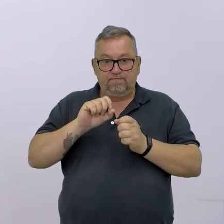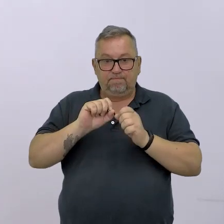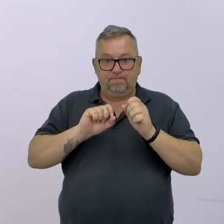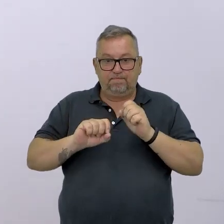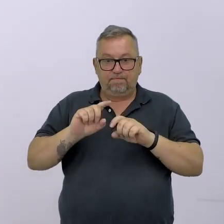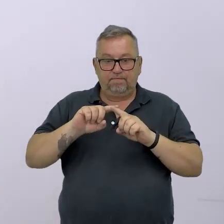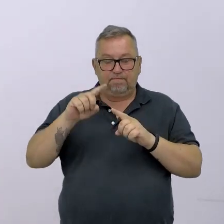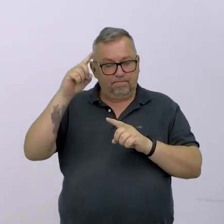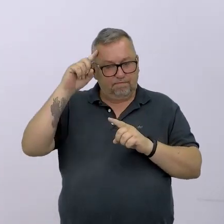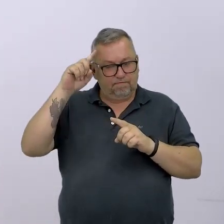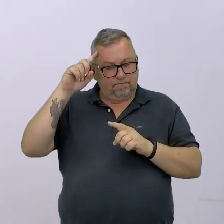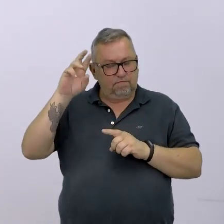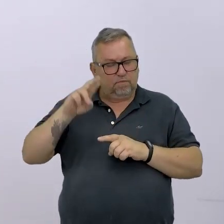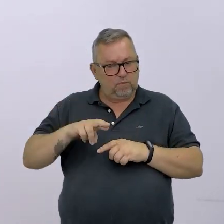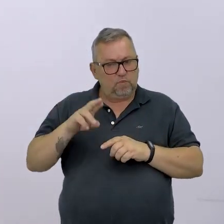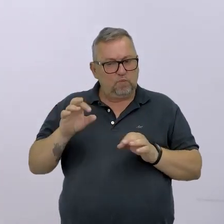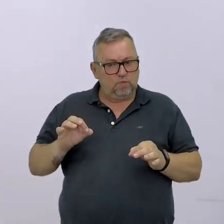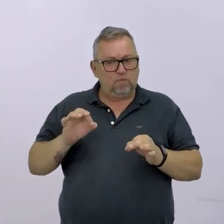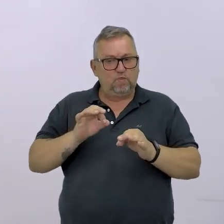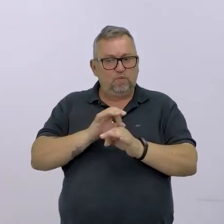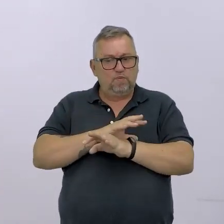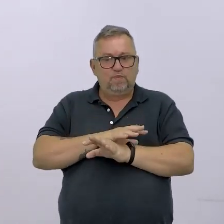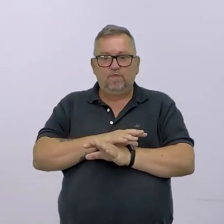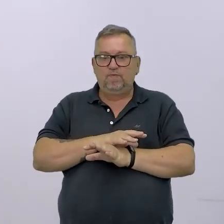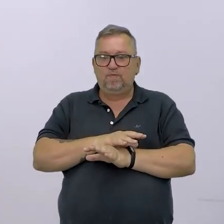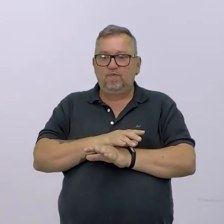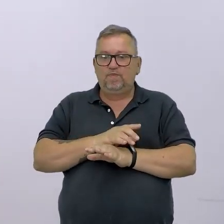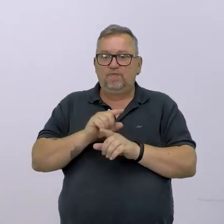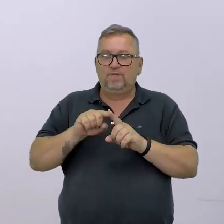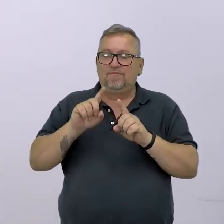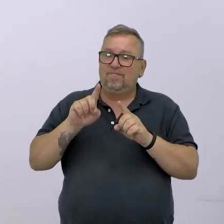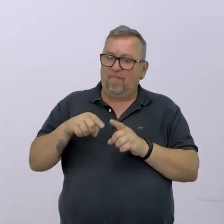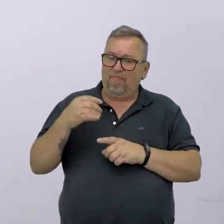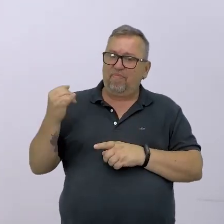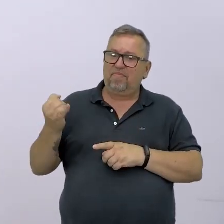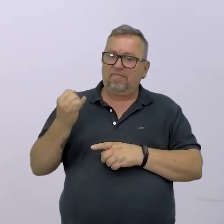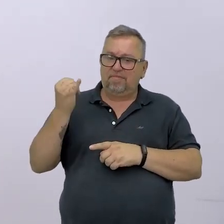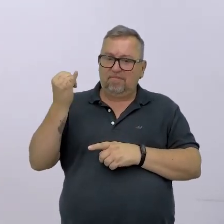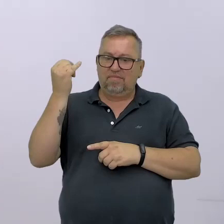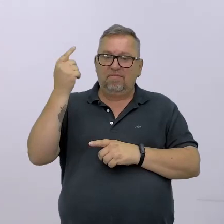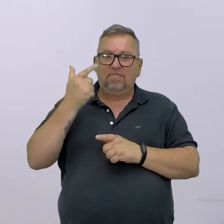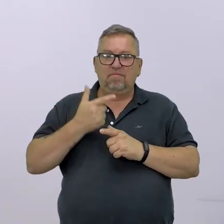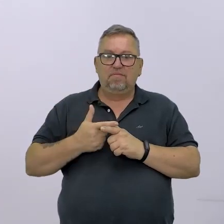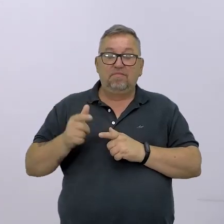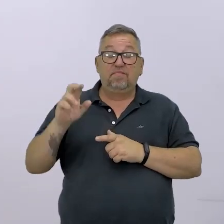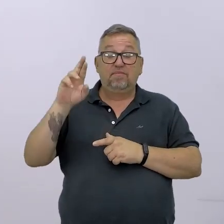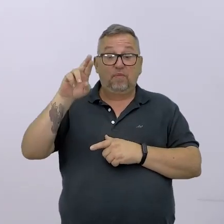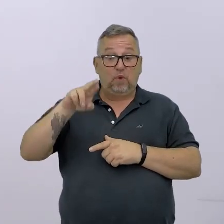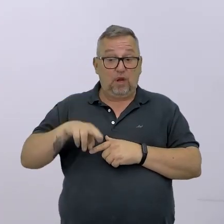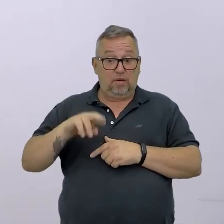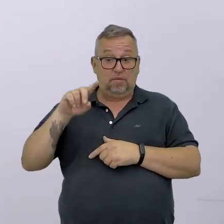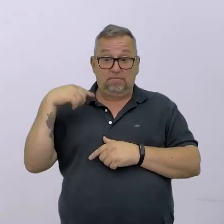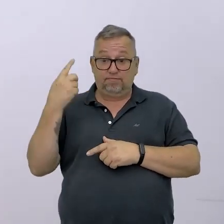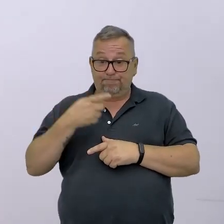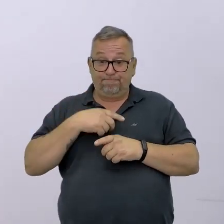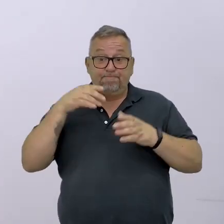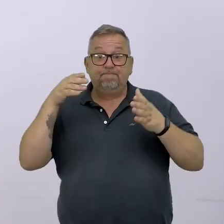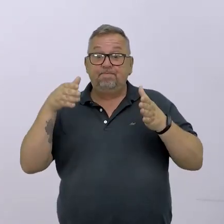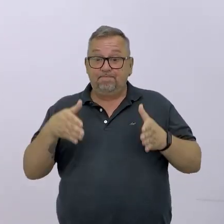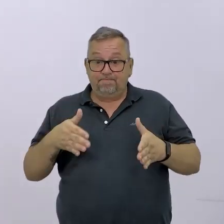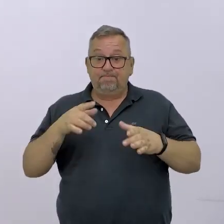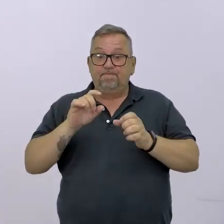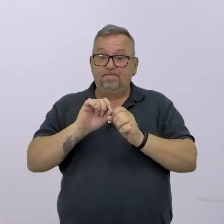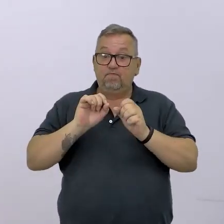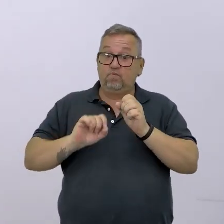um juízo. Então, essa é uma questão muito importante sobre a razão que nós enfatizamos aqui ao